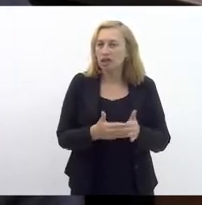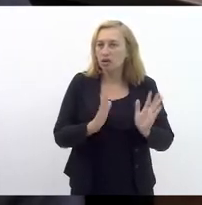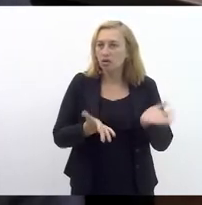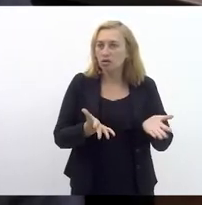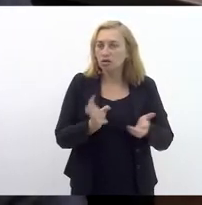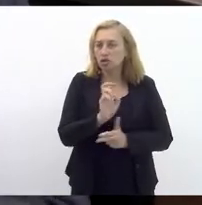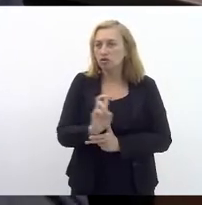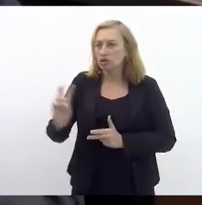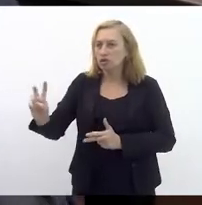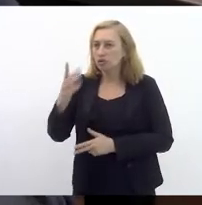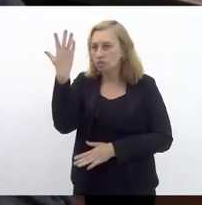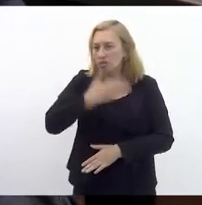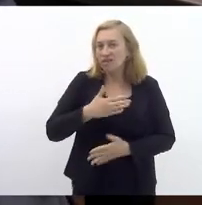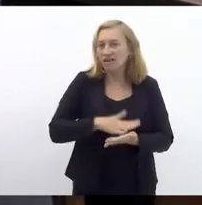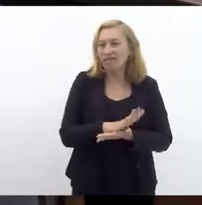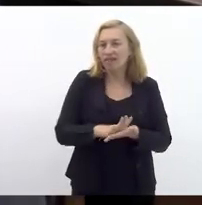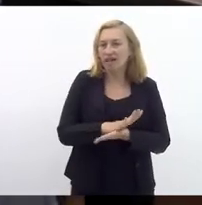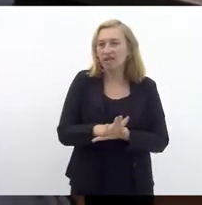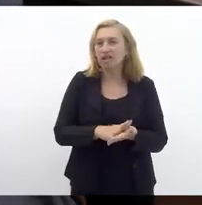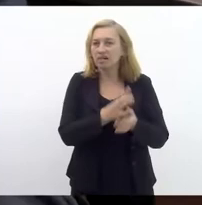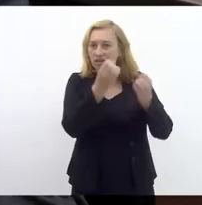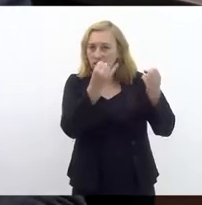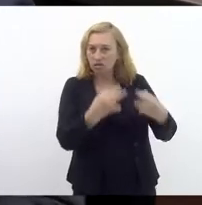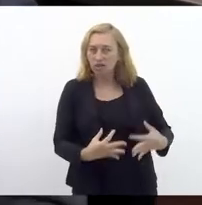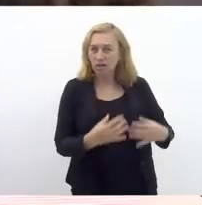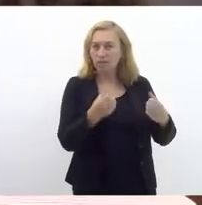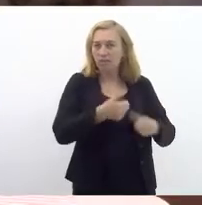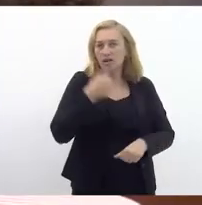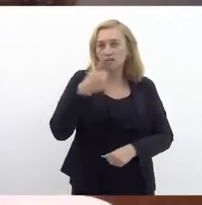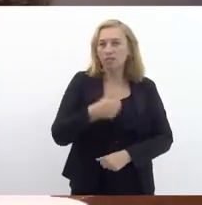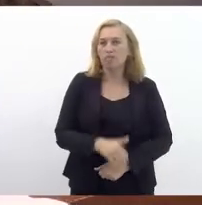conseguiu comprovar e ela vai explicar os detalhes.